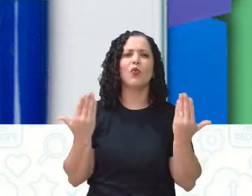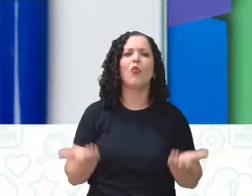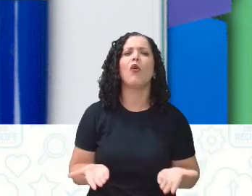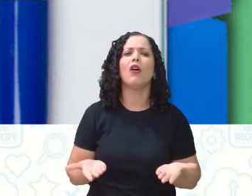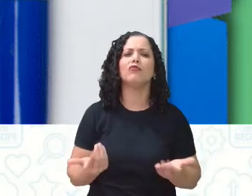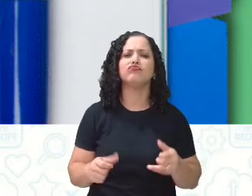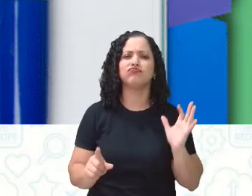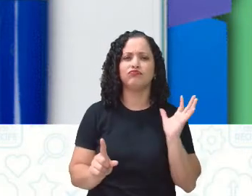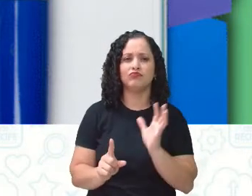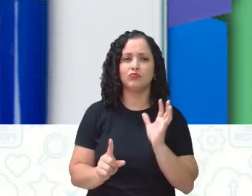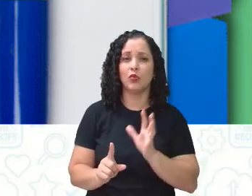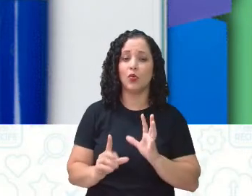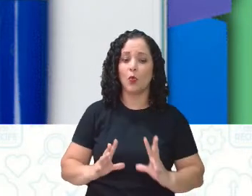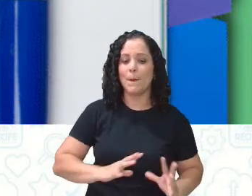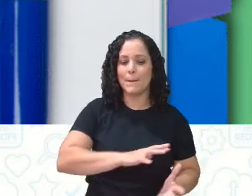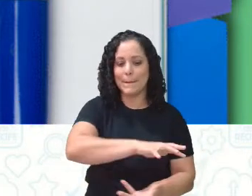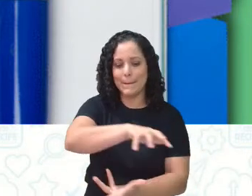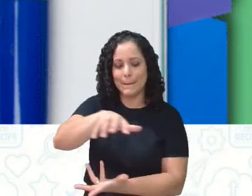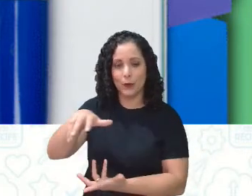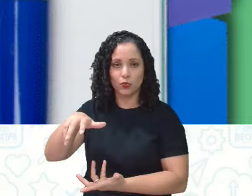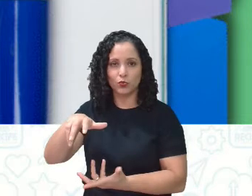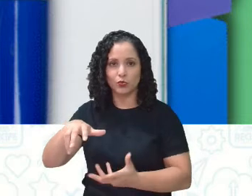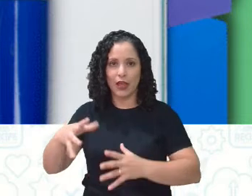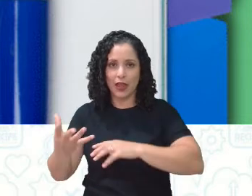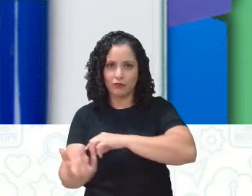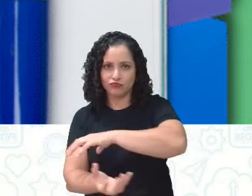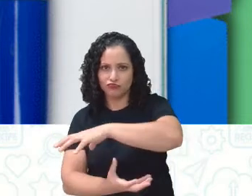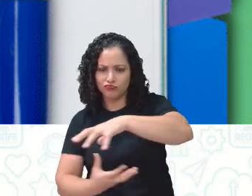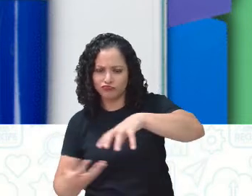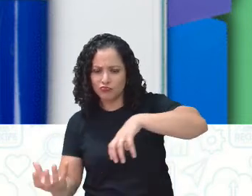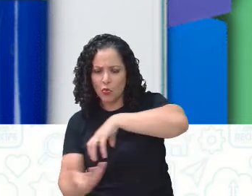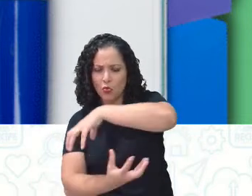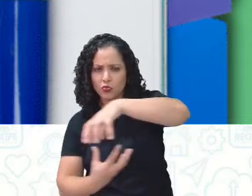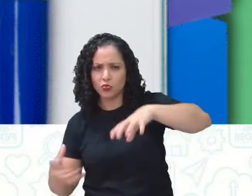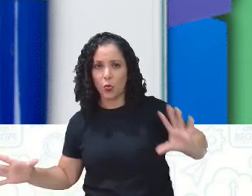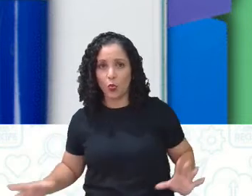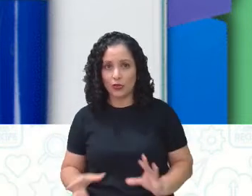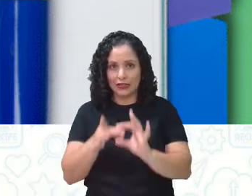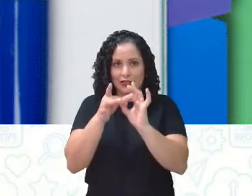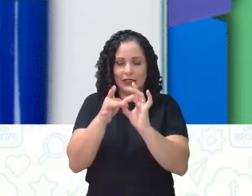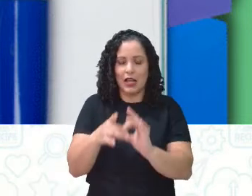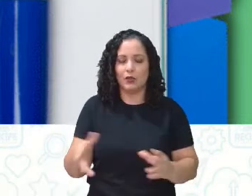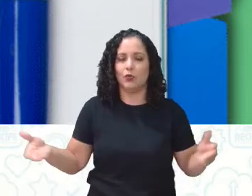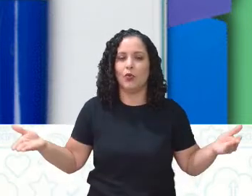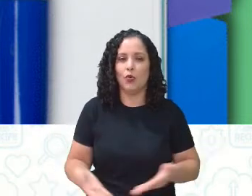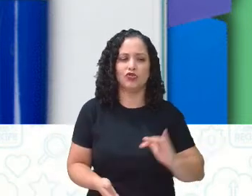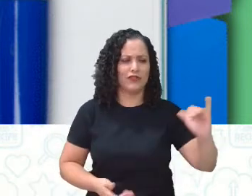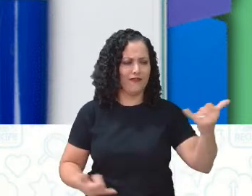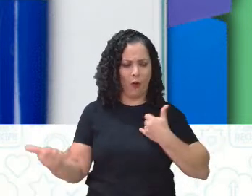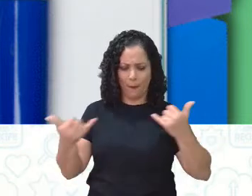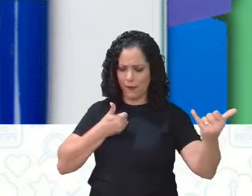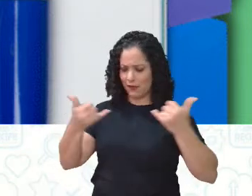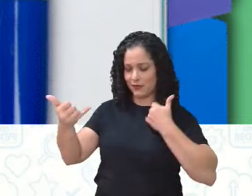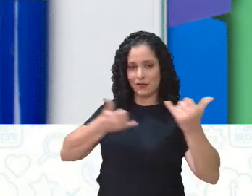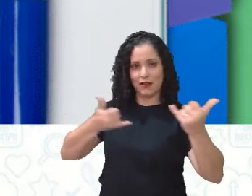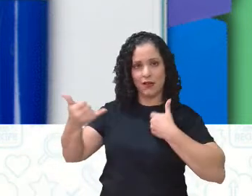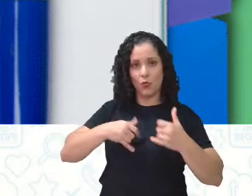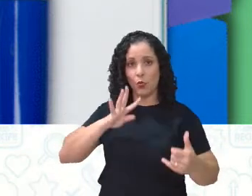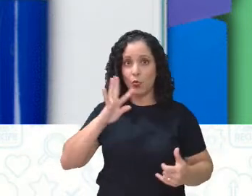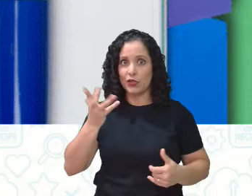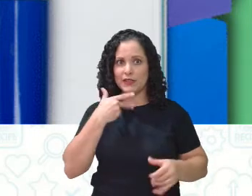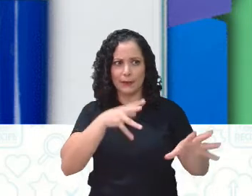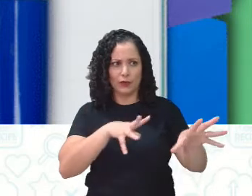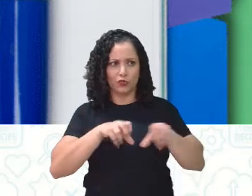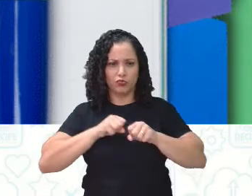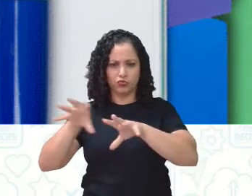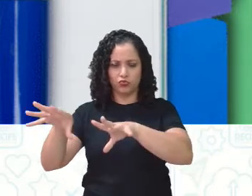mundo globalizado do qual a gente vive hoje, que a gente consegue muitas informações, conhecimento, a gente faz circular e